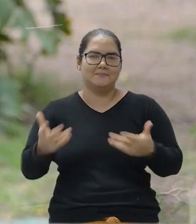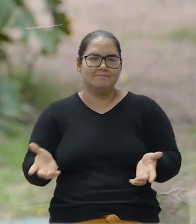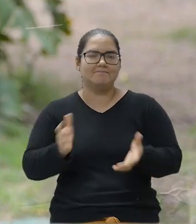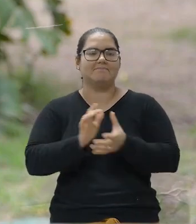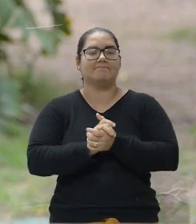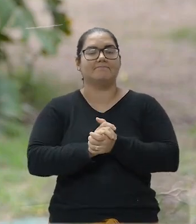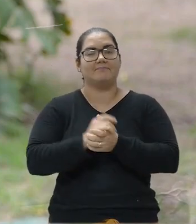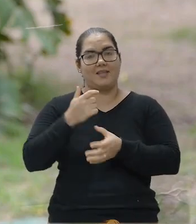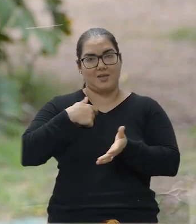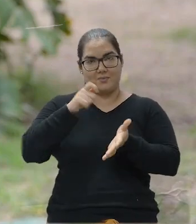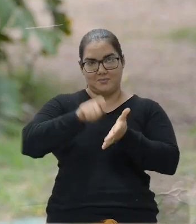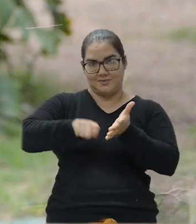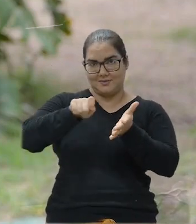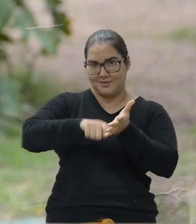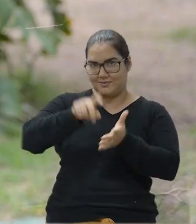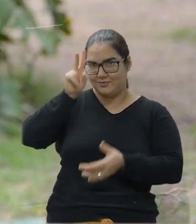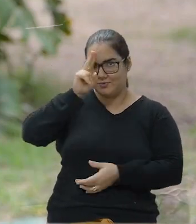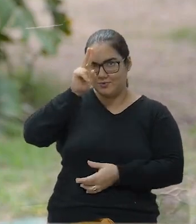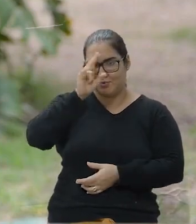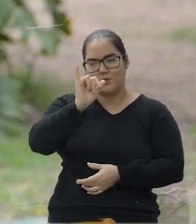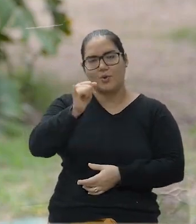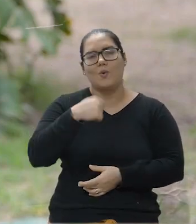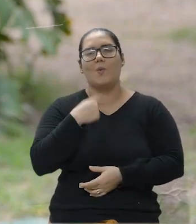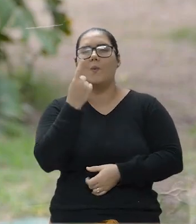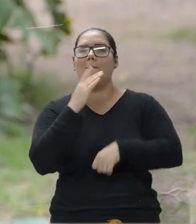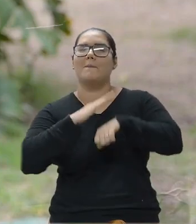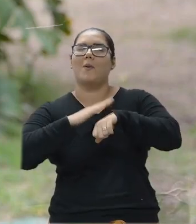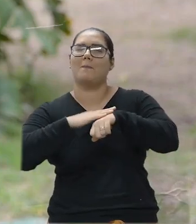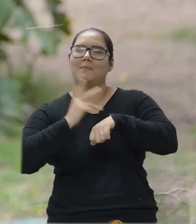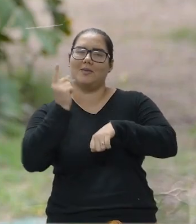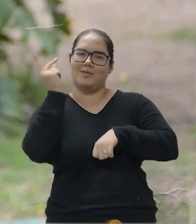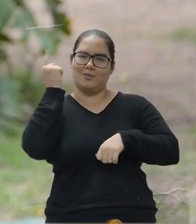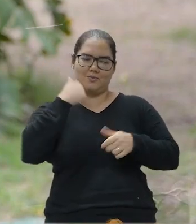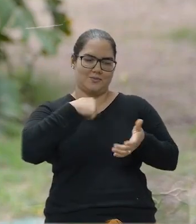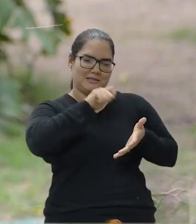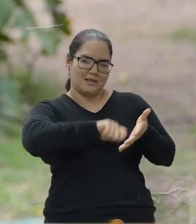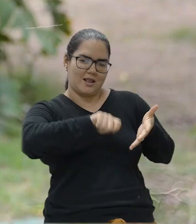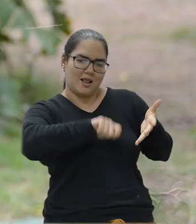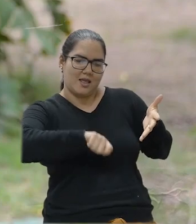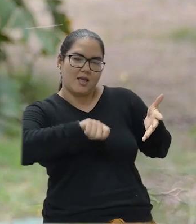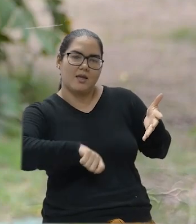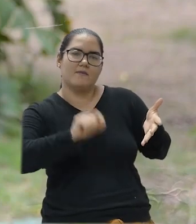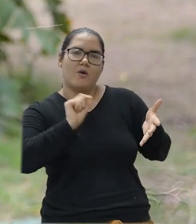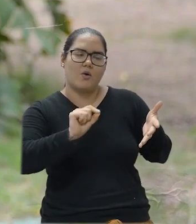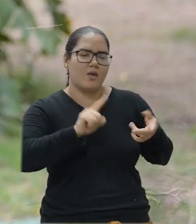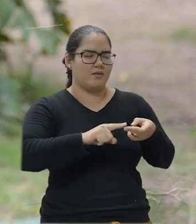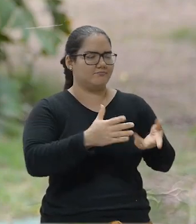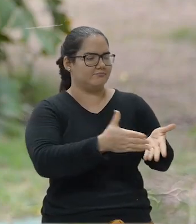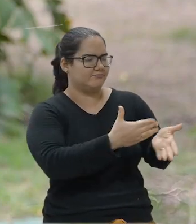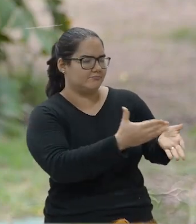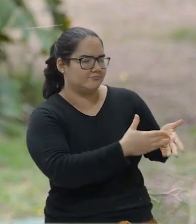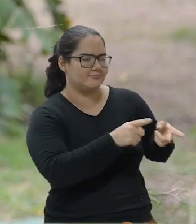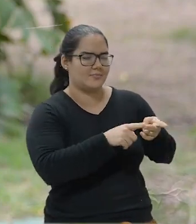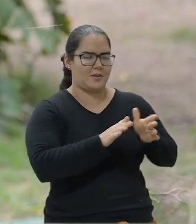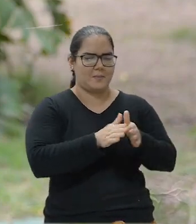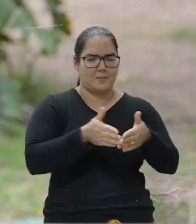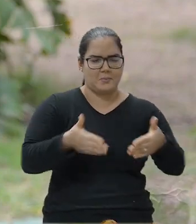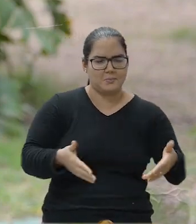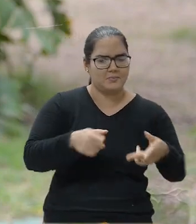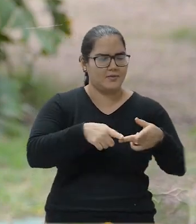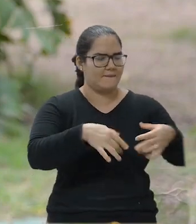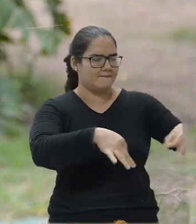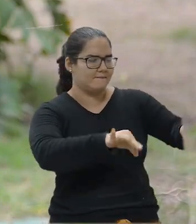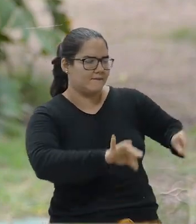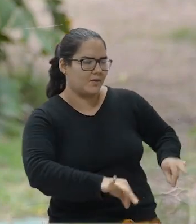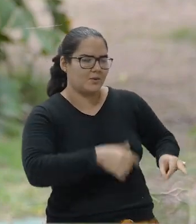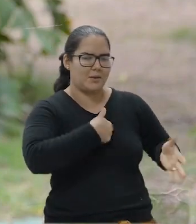Ai. Escrevo esta crônica, e aí eu falo sobre o momento que eu escrevi essa crônica, cercada por meus cadernos,